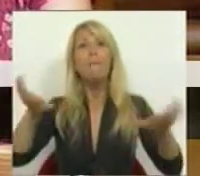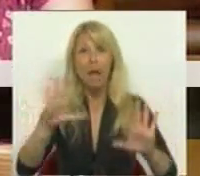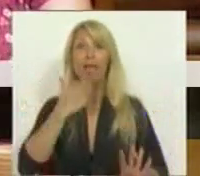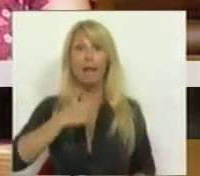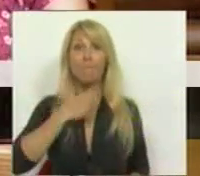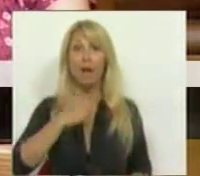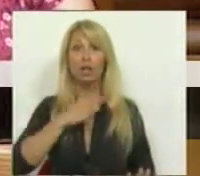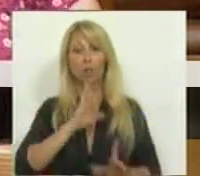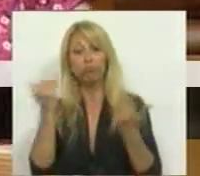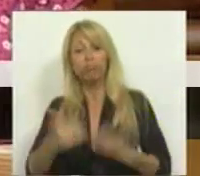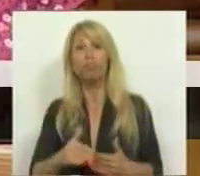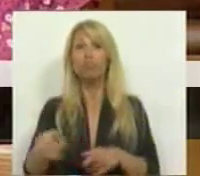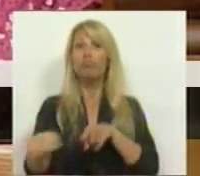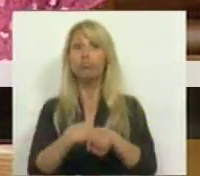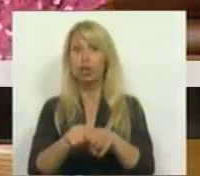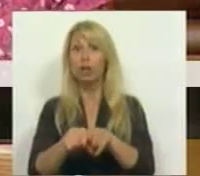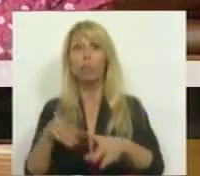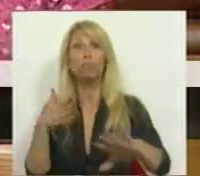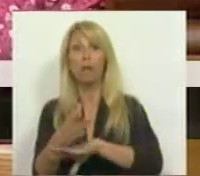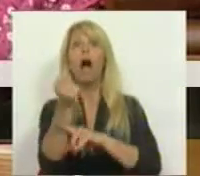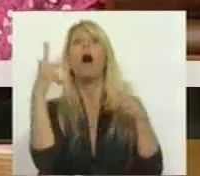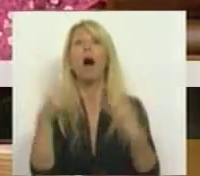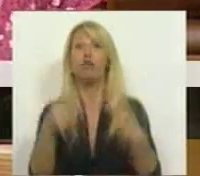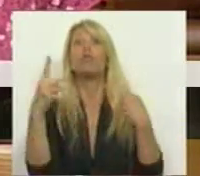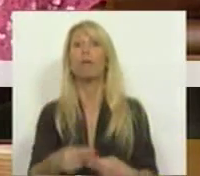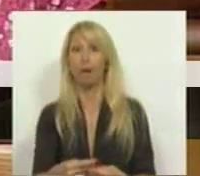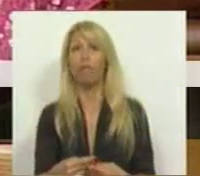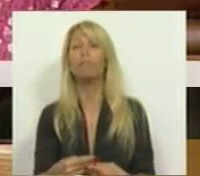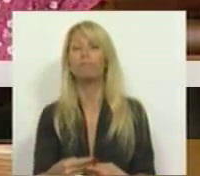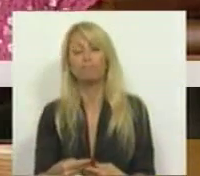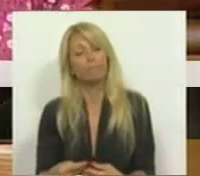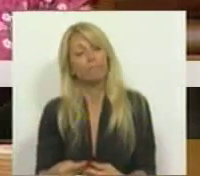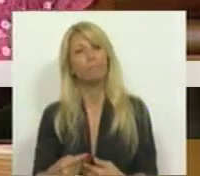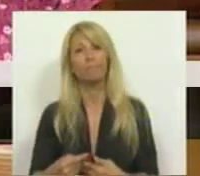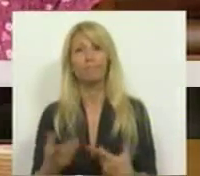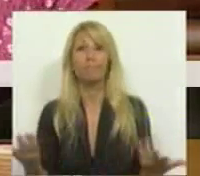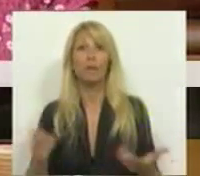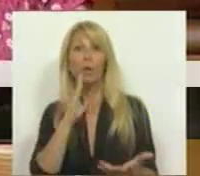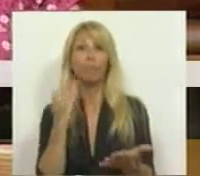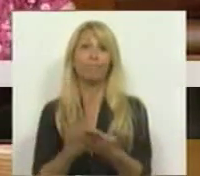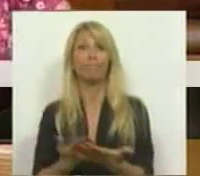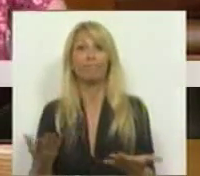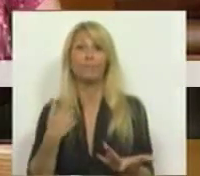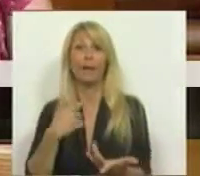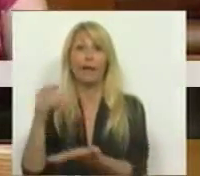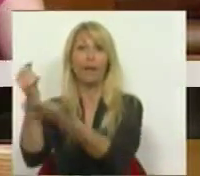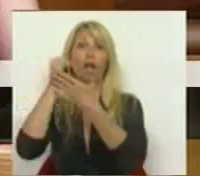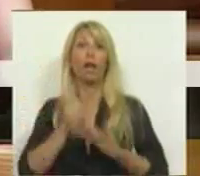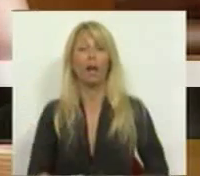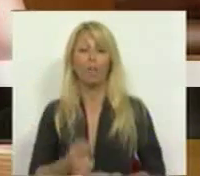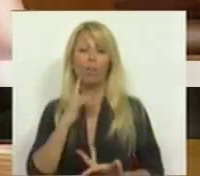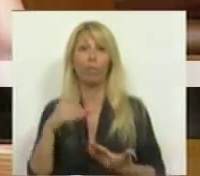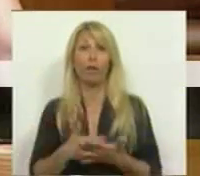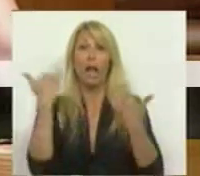o processo de ajustamento via austeridade, é um resgate que implica a limitação da nossa